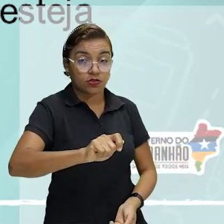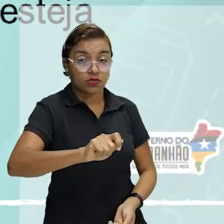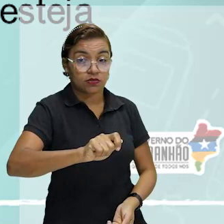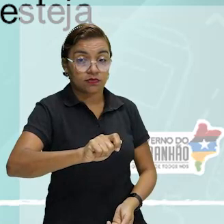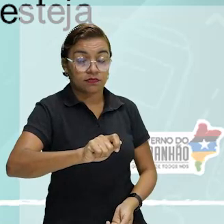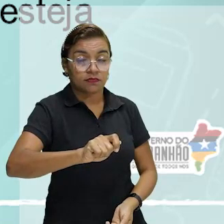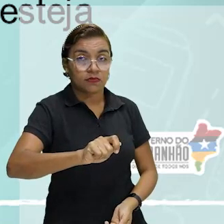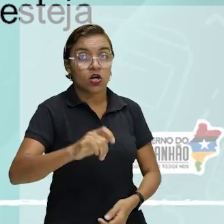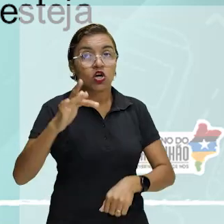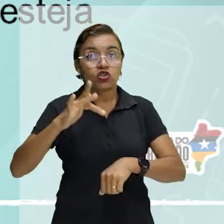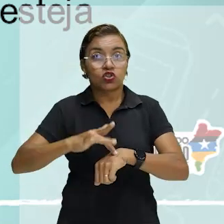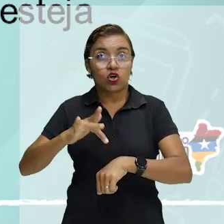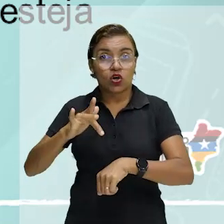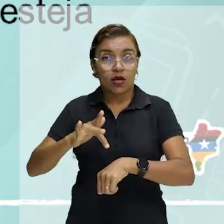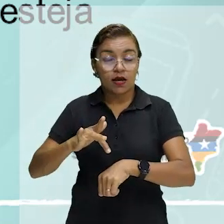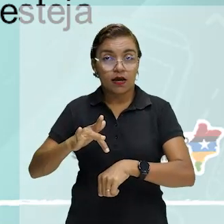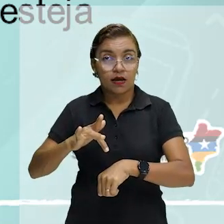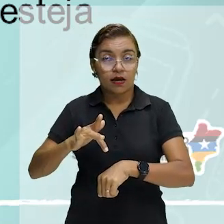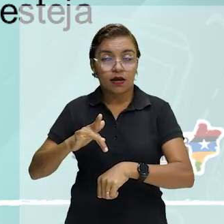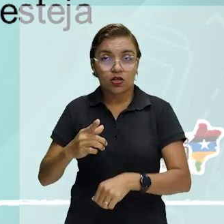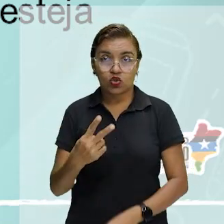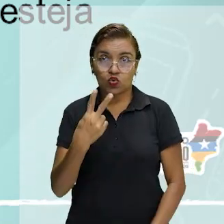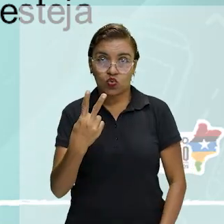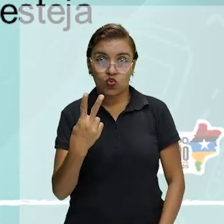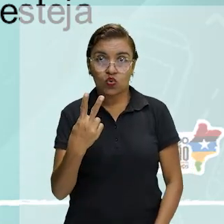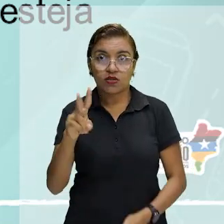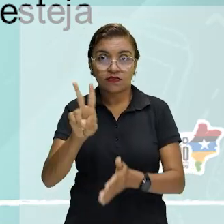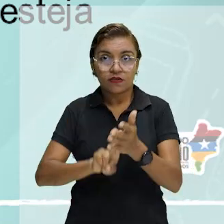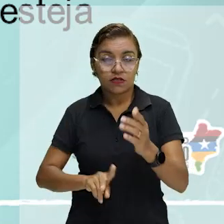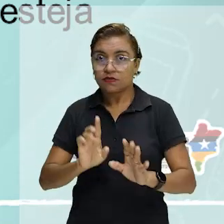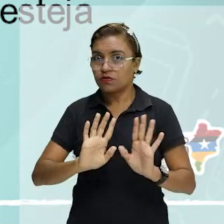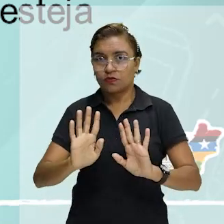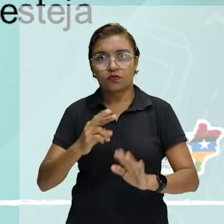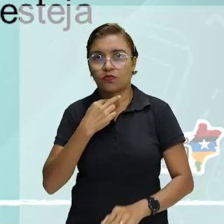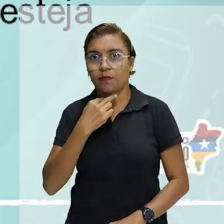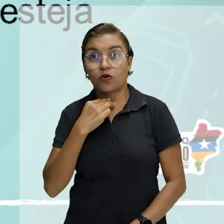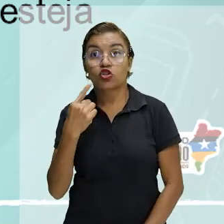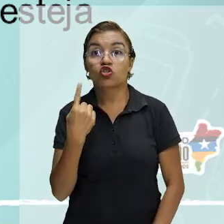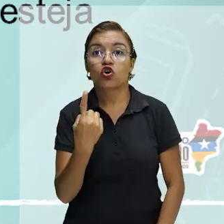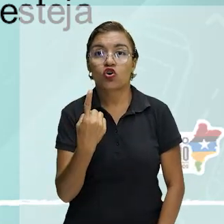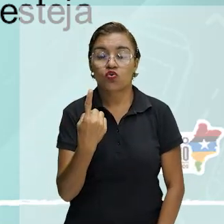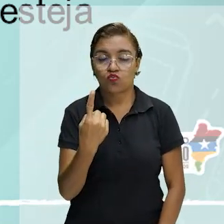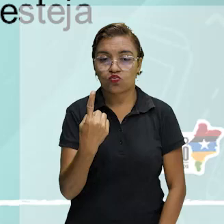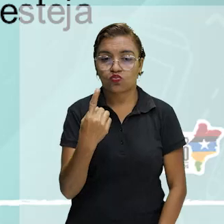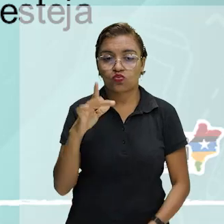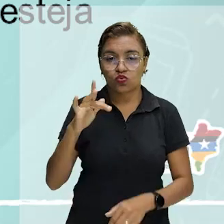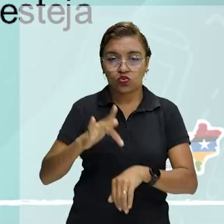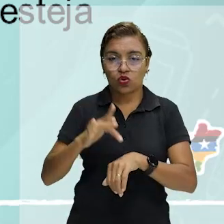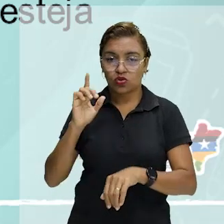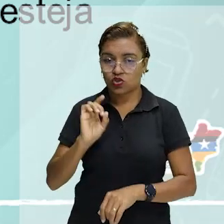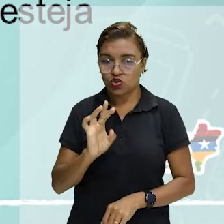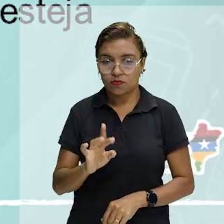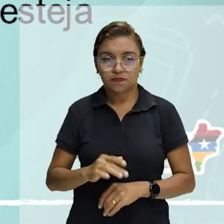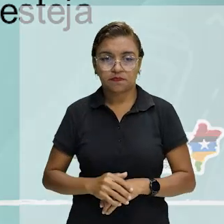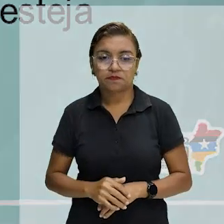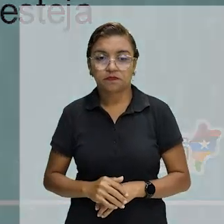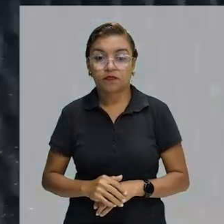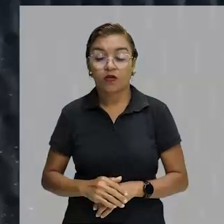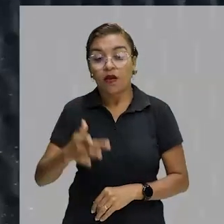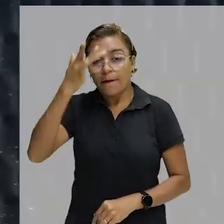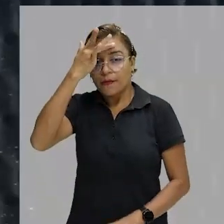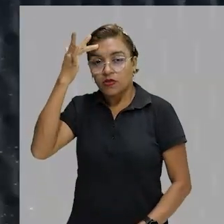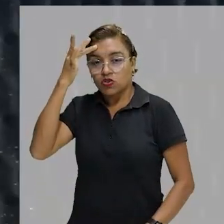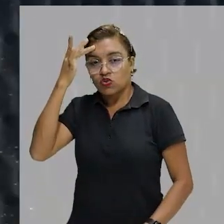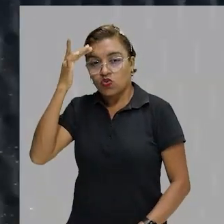deliberadamente tocar com sua raquete mais de uma vez na bola, apenas um toque. O jogador ou sua raquete na sua mão ou não, ou